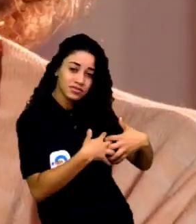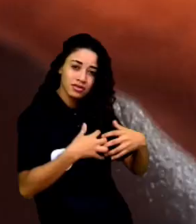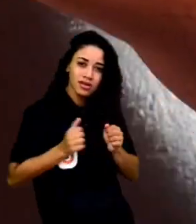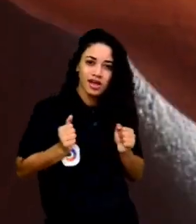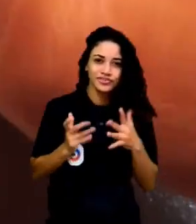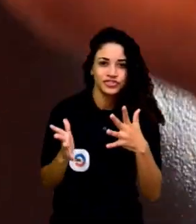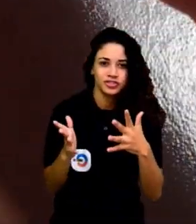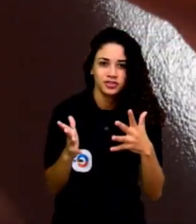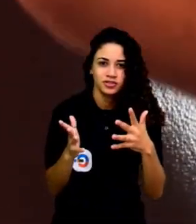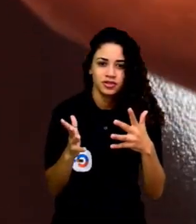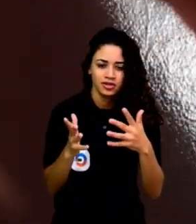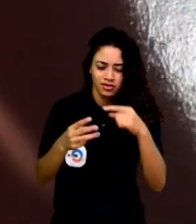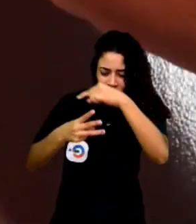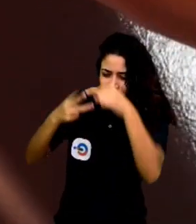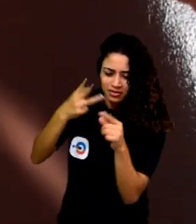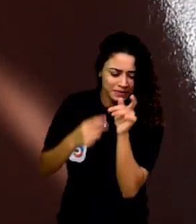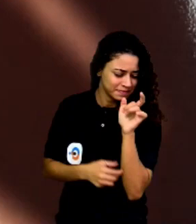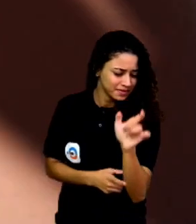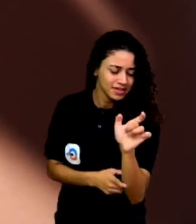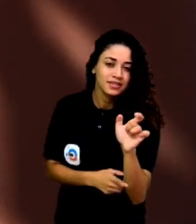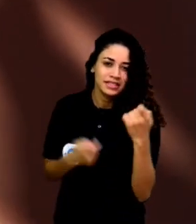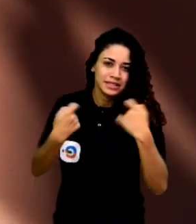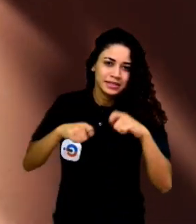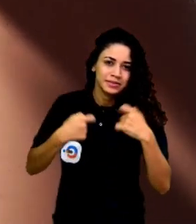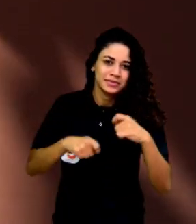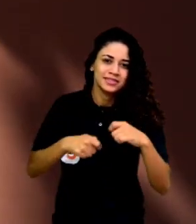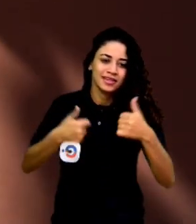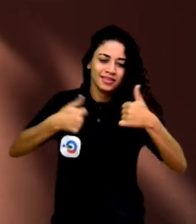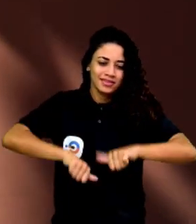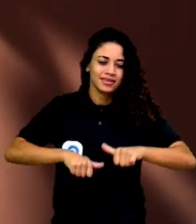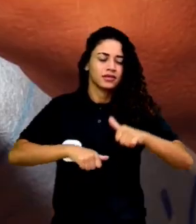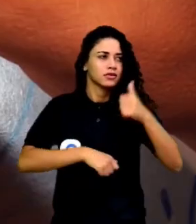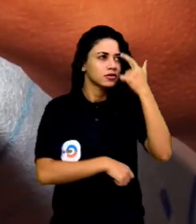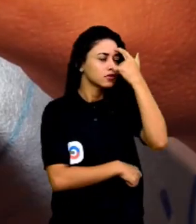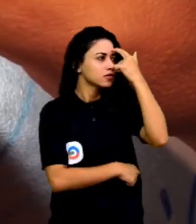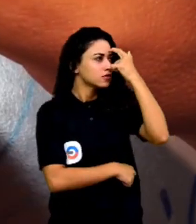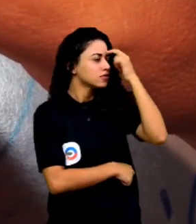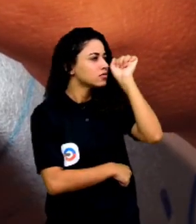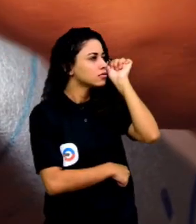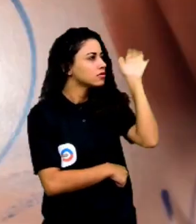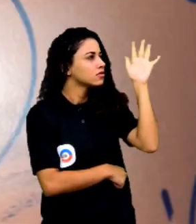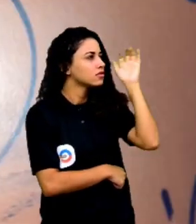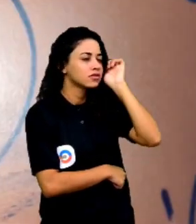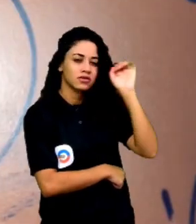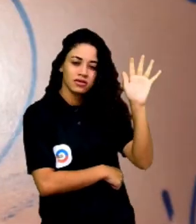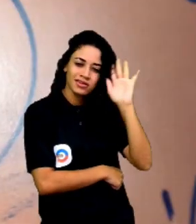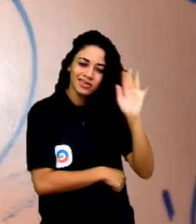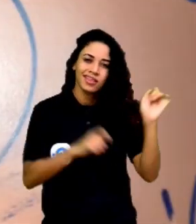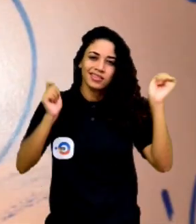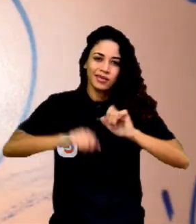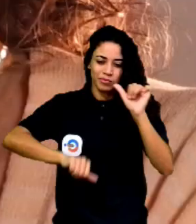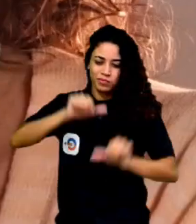agir. Três palavras que precisam estar em constante reflexão para que possamos mudar